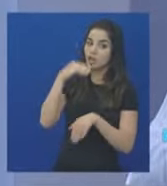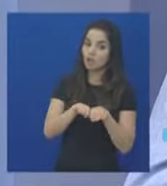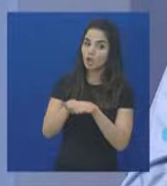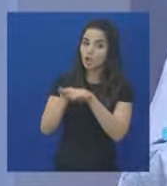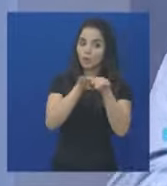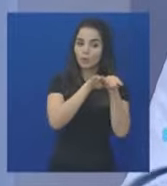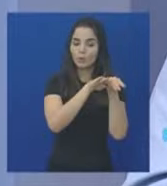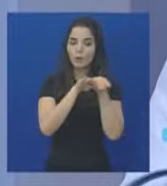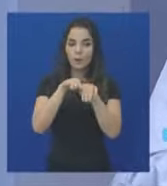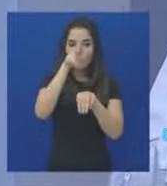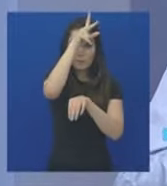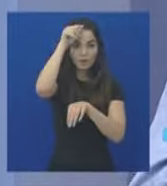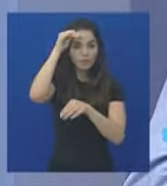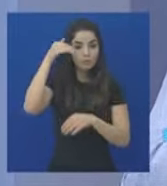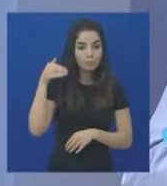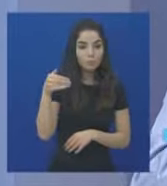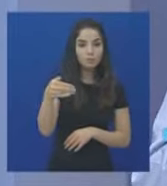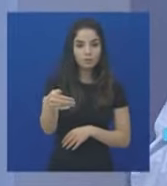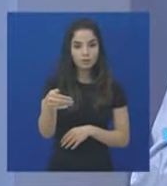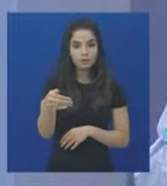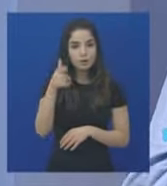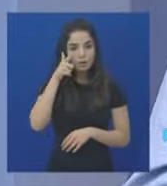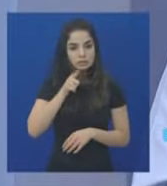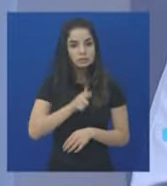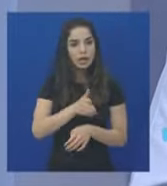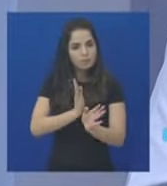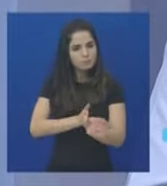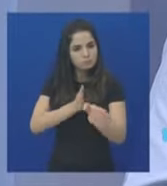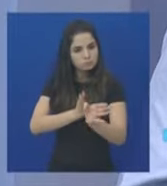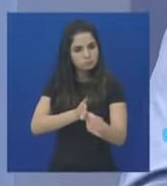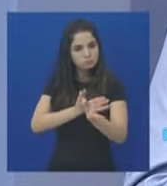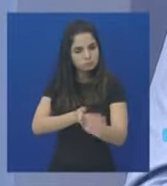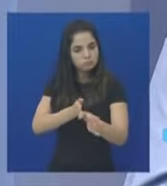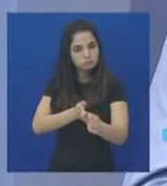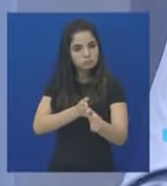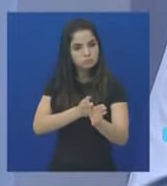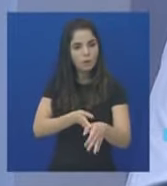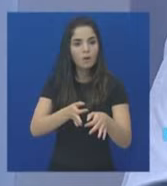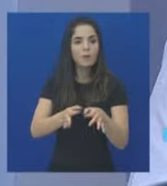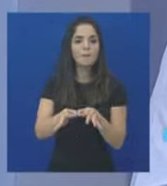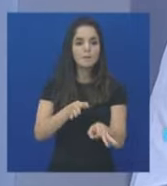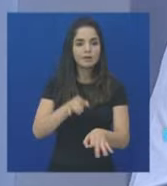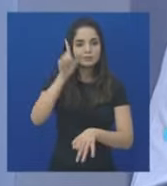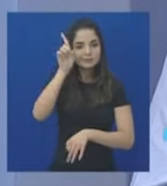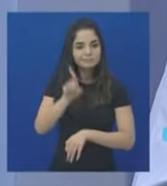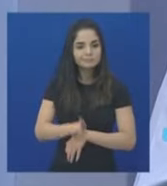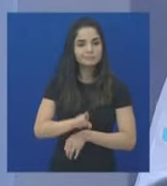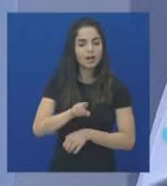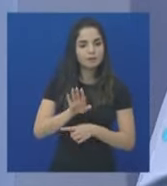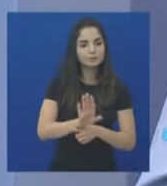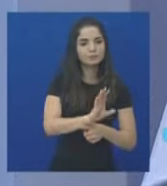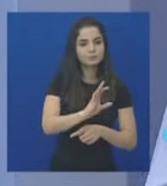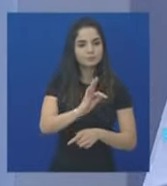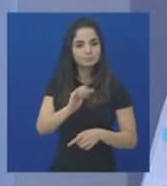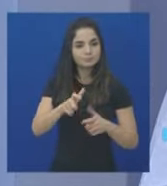que viessem em seguida, fossem acompanhando o plano diretor para poder a cidade crescer realmente